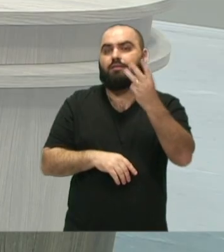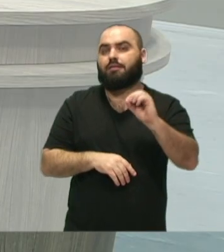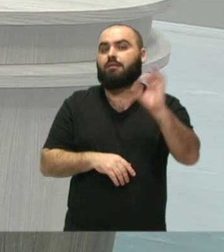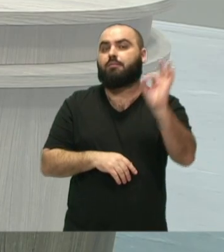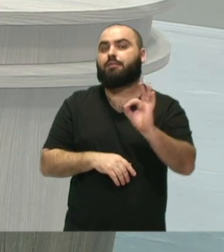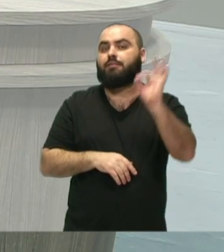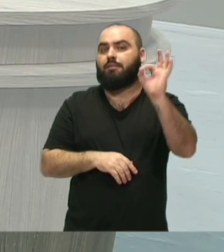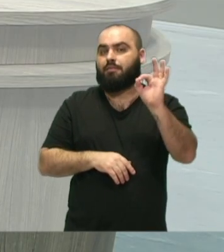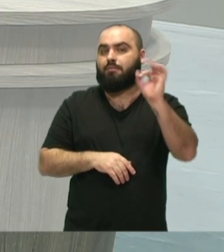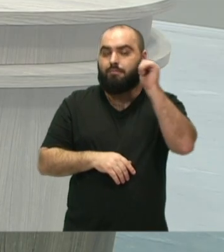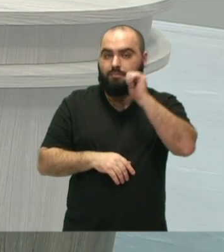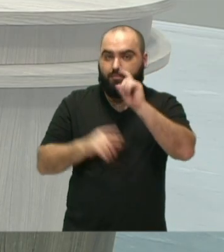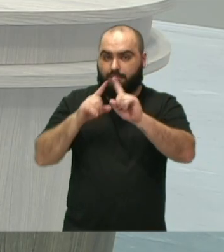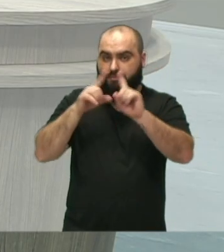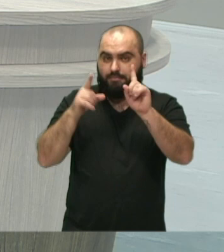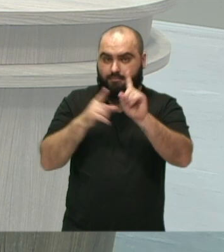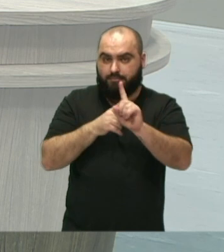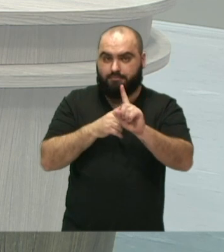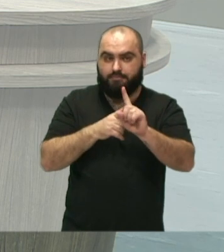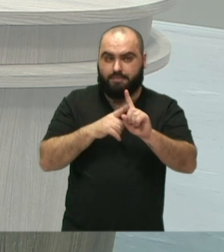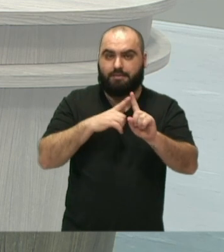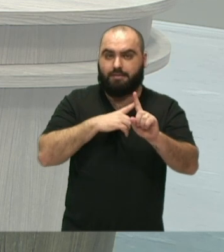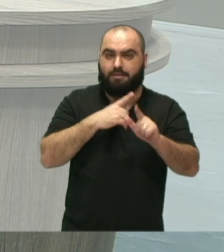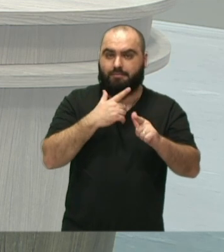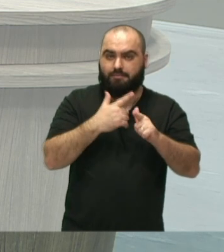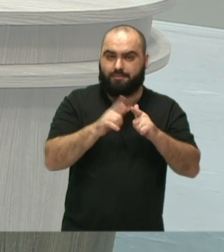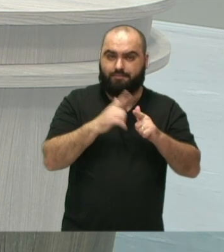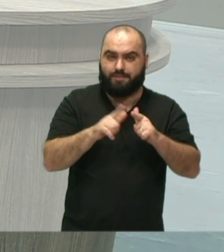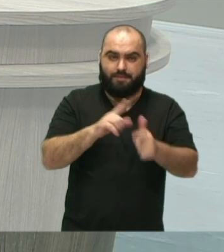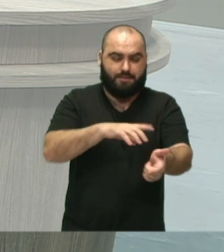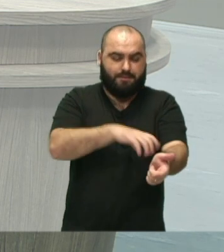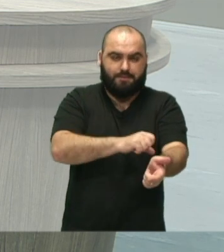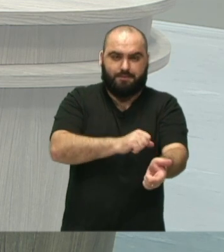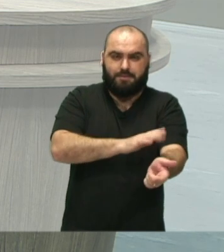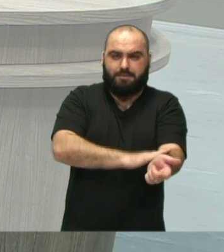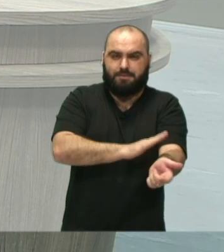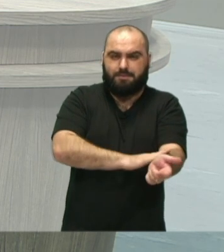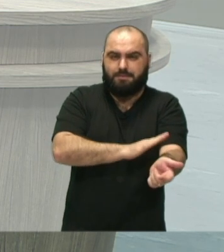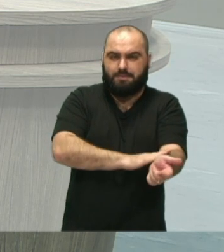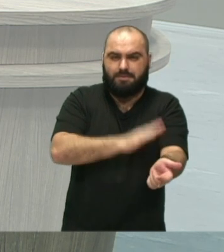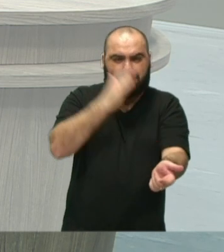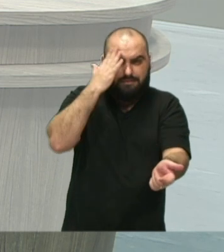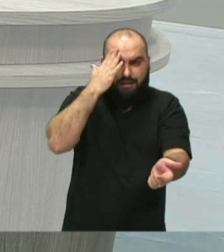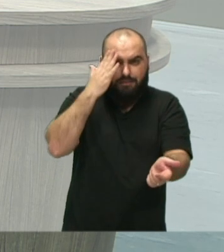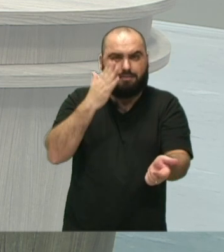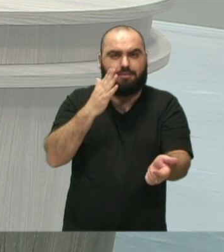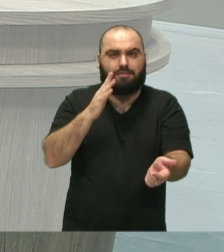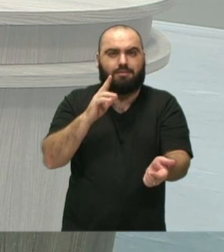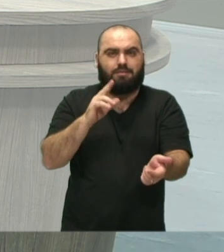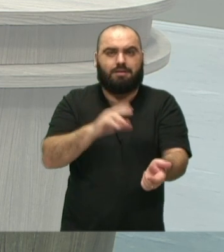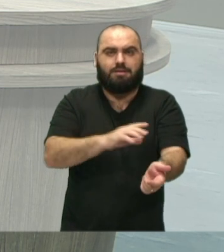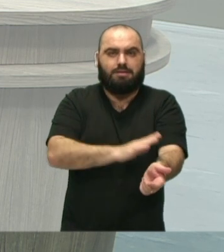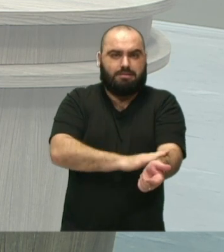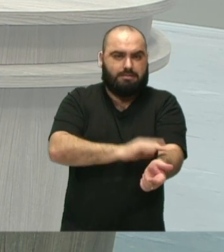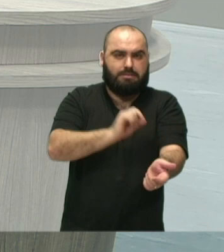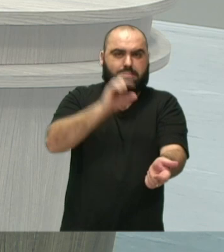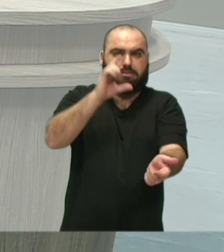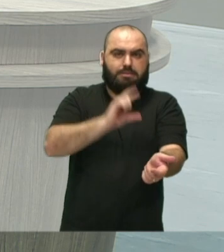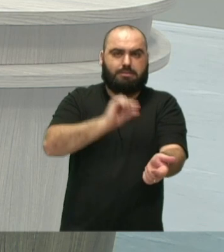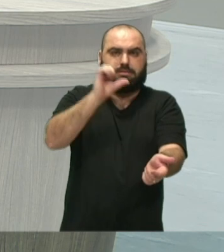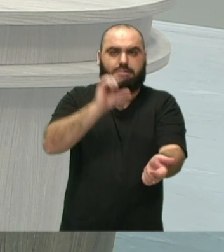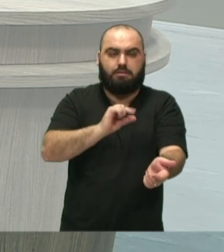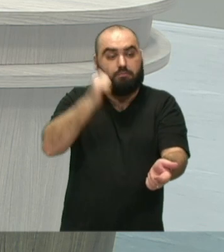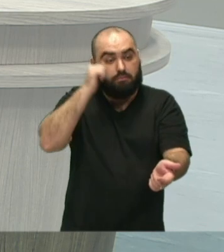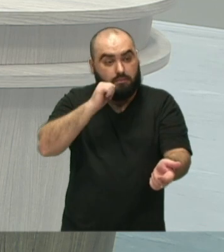30% maior de desenvolver doença hipertensiva da gestação, essas mulheres pretas têm que ser vistas de modo diferente